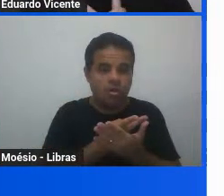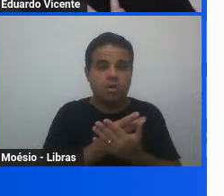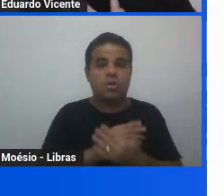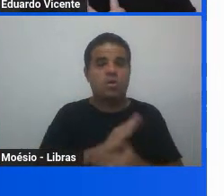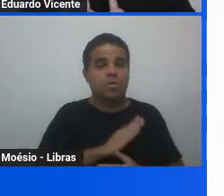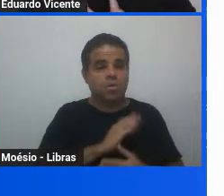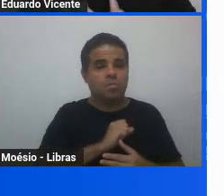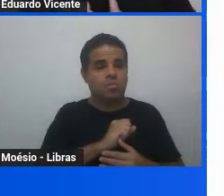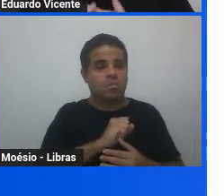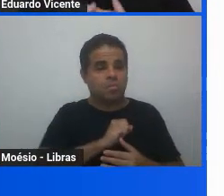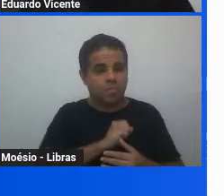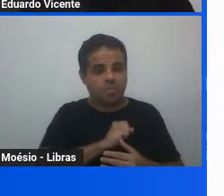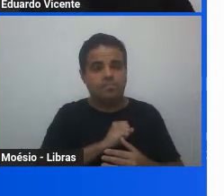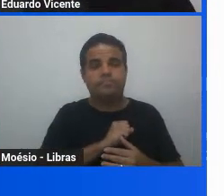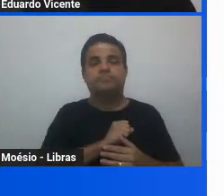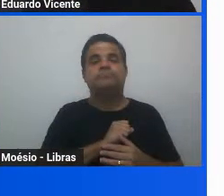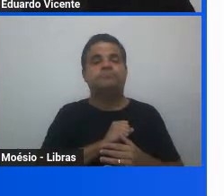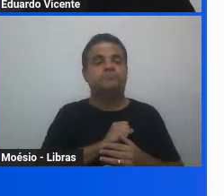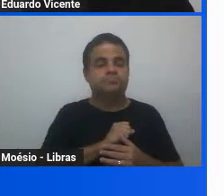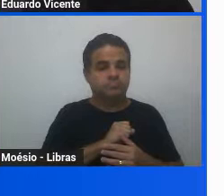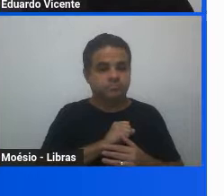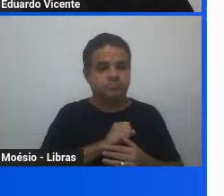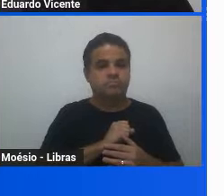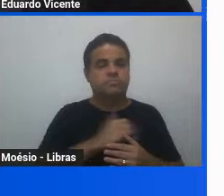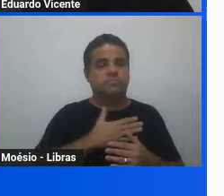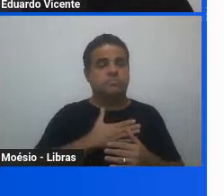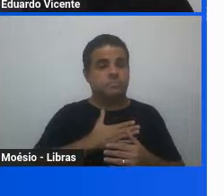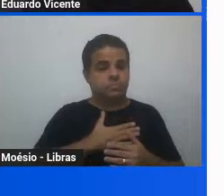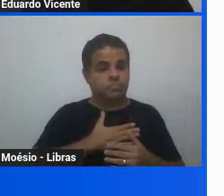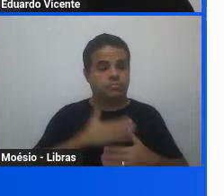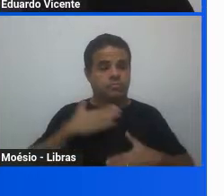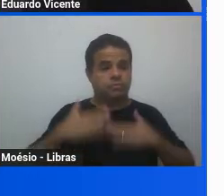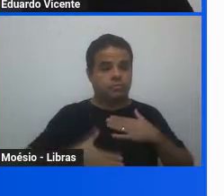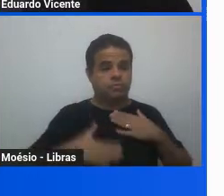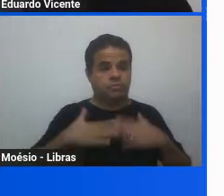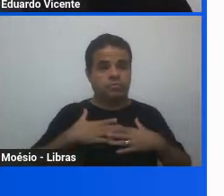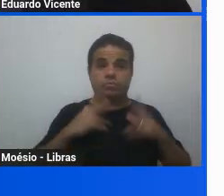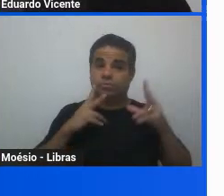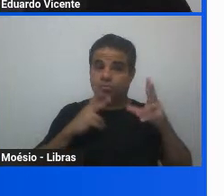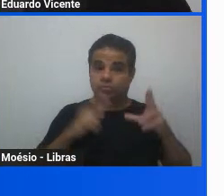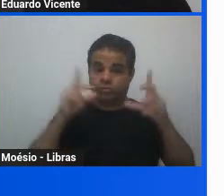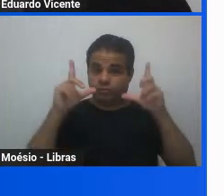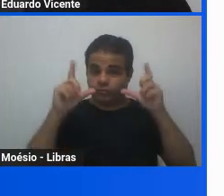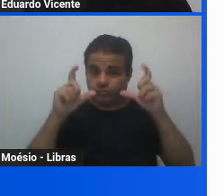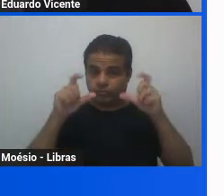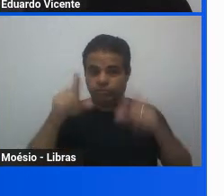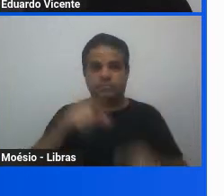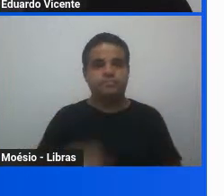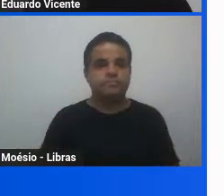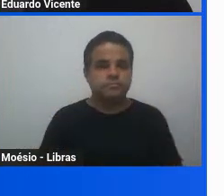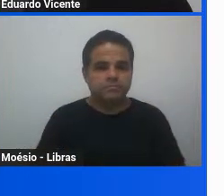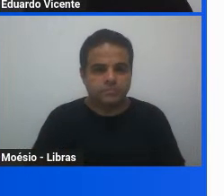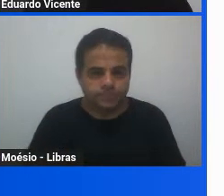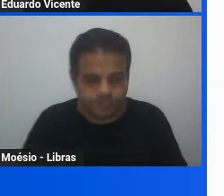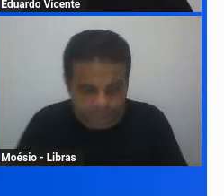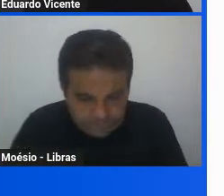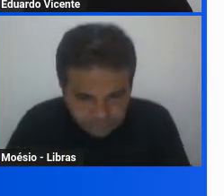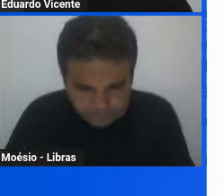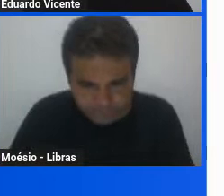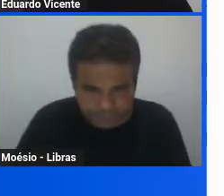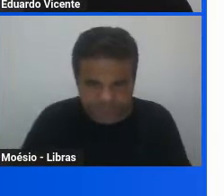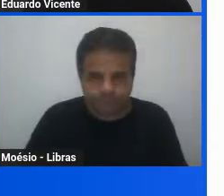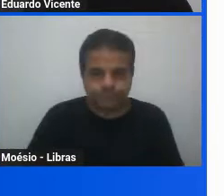eu faço em região do tórax, como está na imagem aí. Perdão.